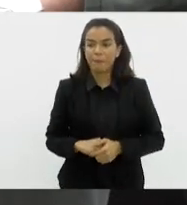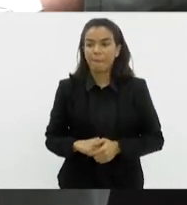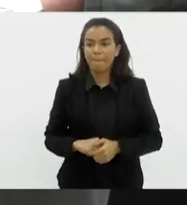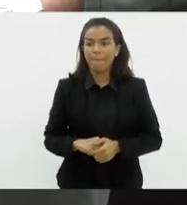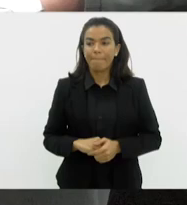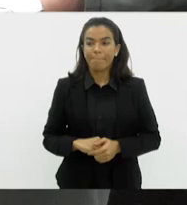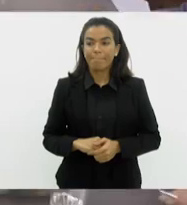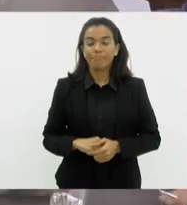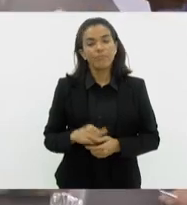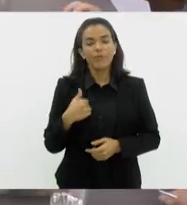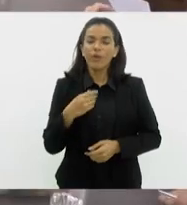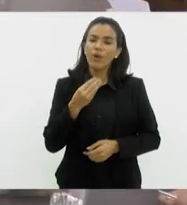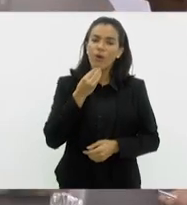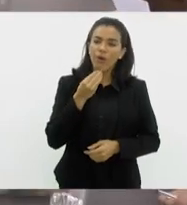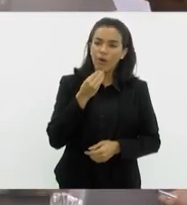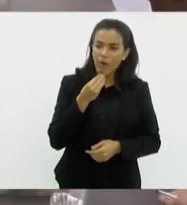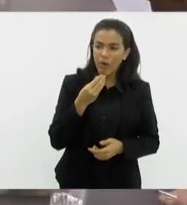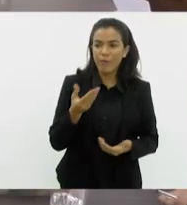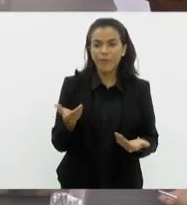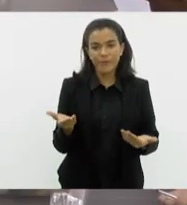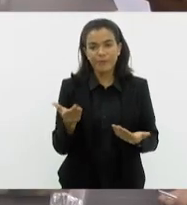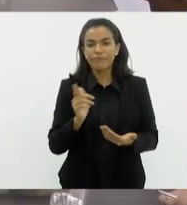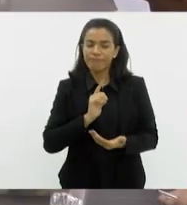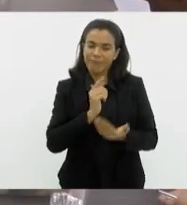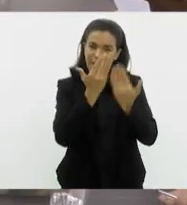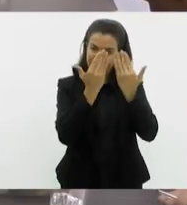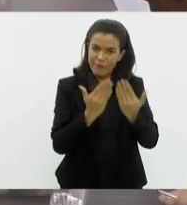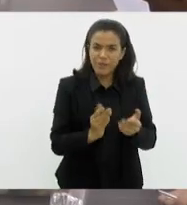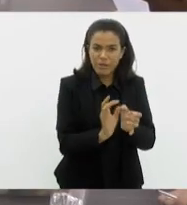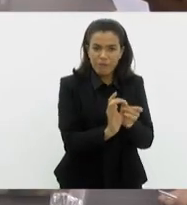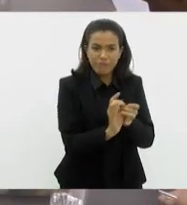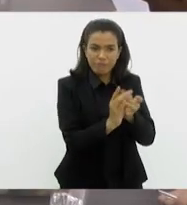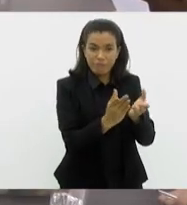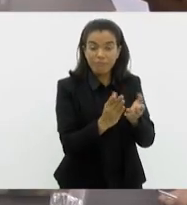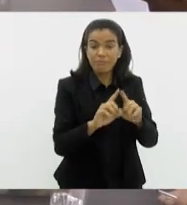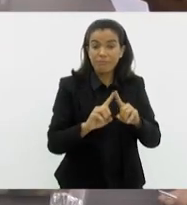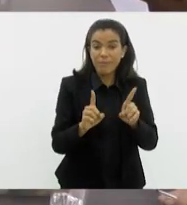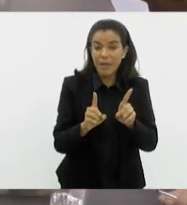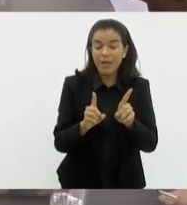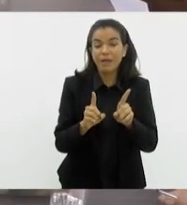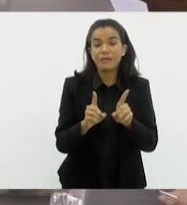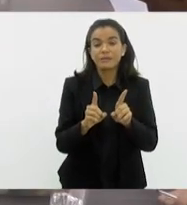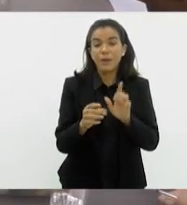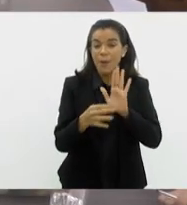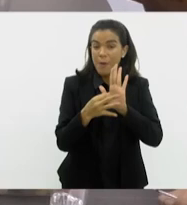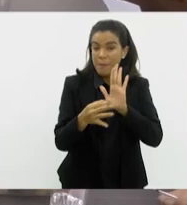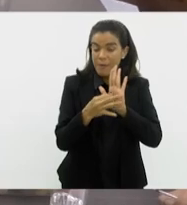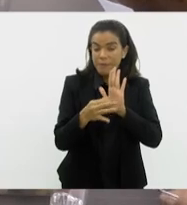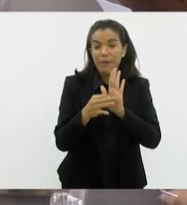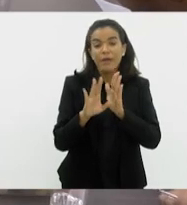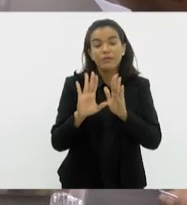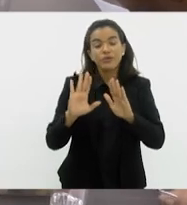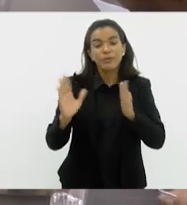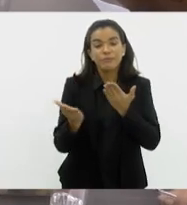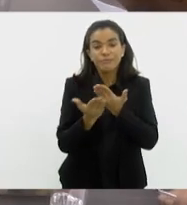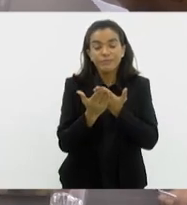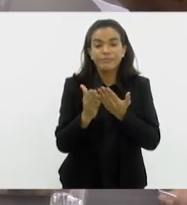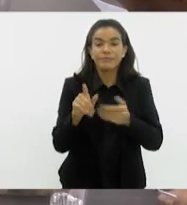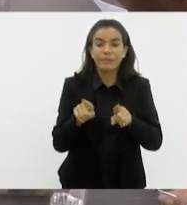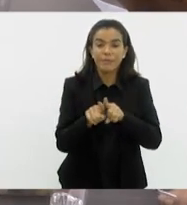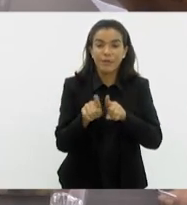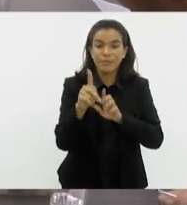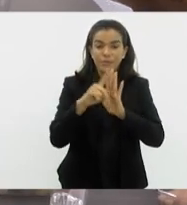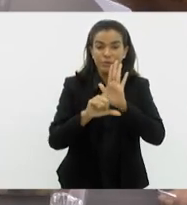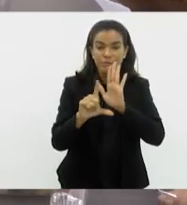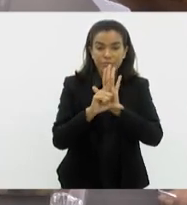Mink, claro que Vossa Excelência tem a vista deferida, mas só para dizer que o parecer é pela anexação de um projeto de lei de autoria